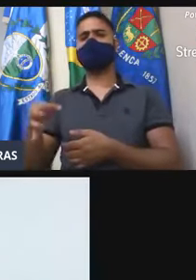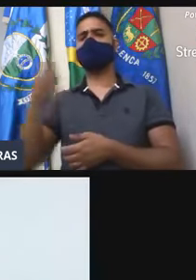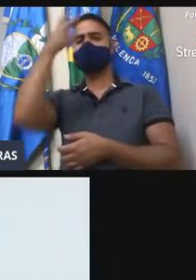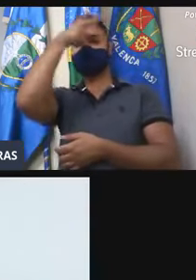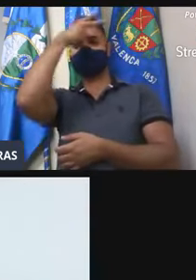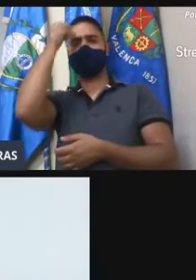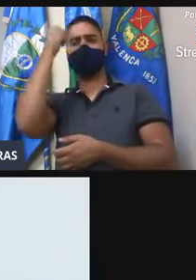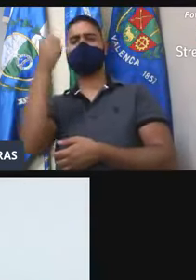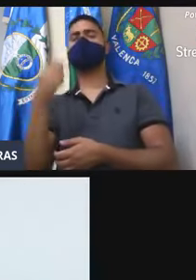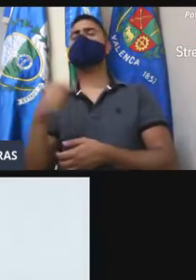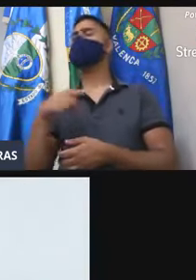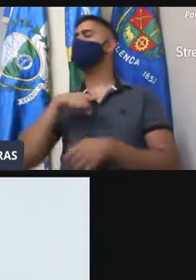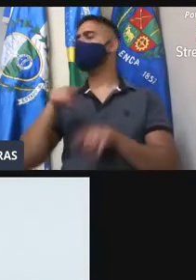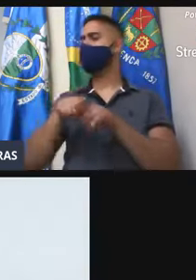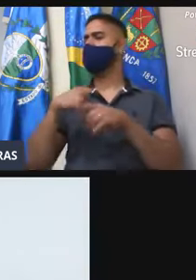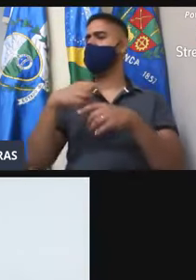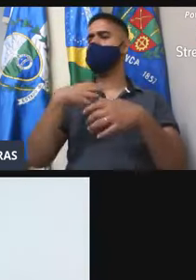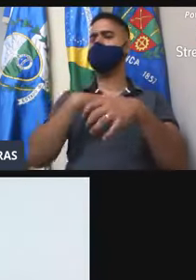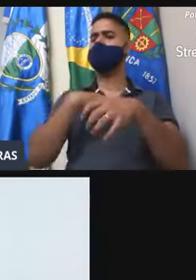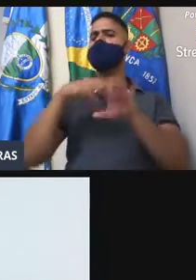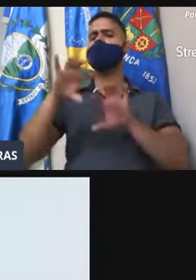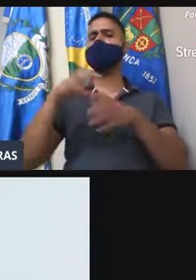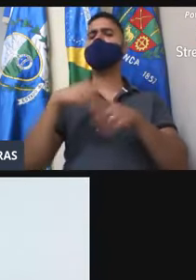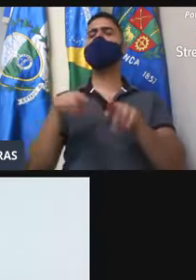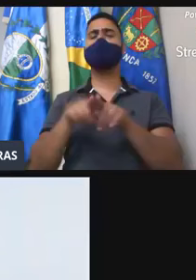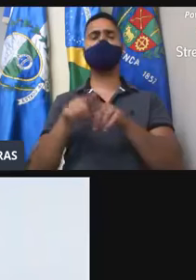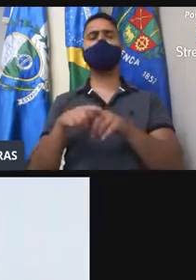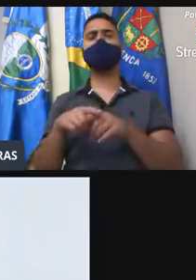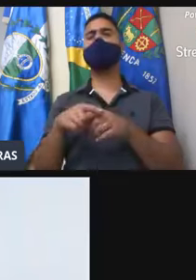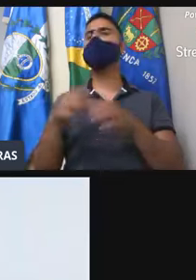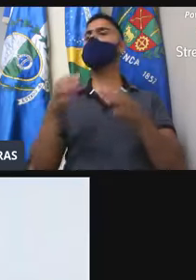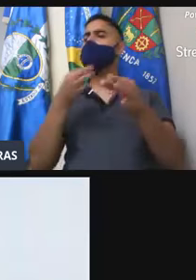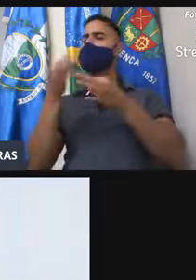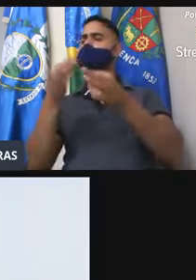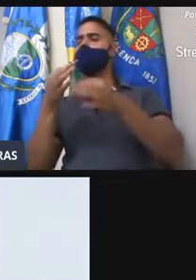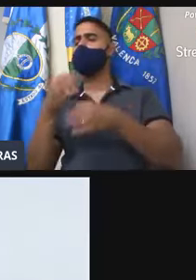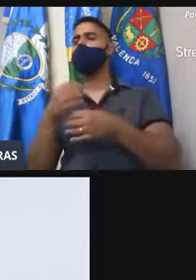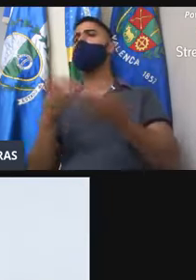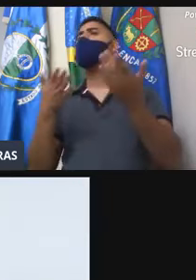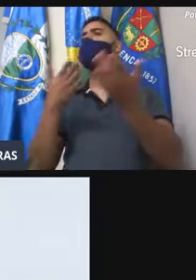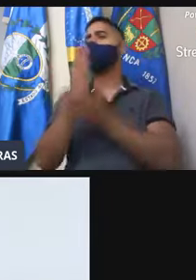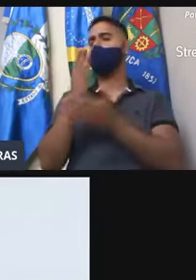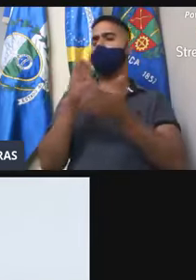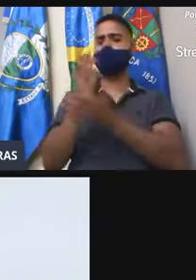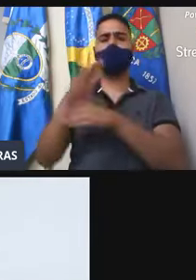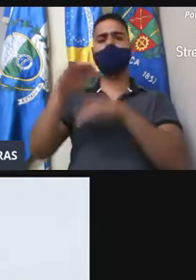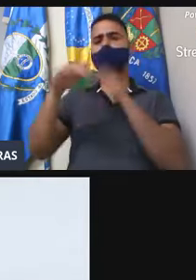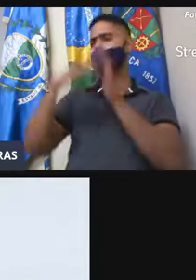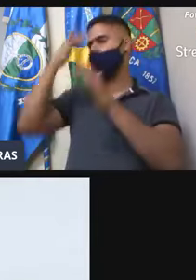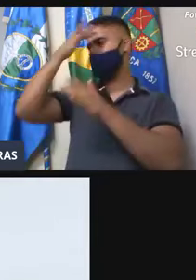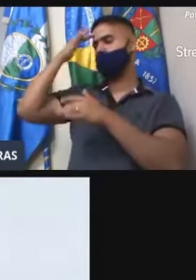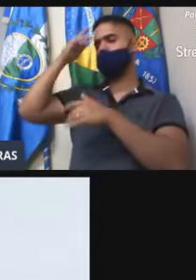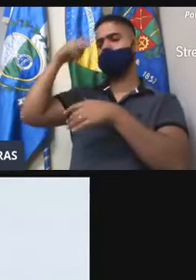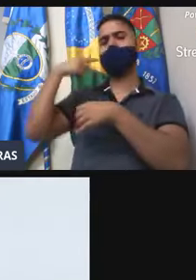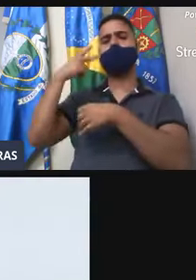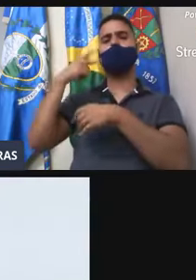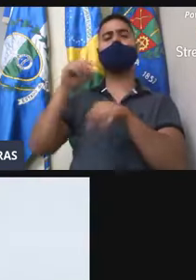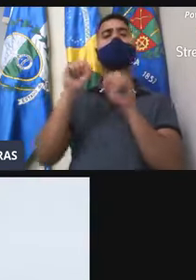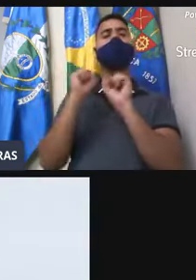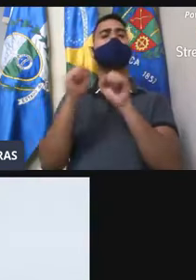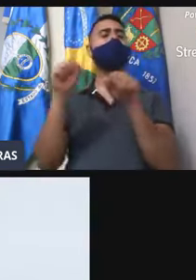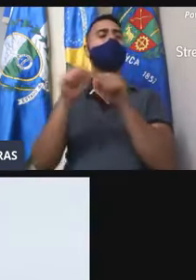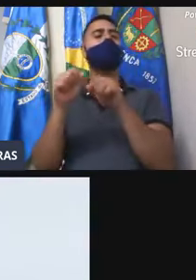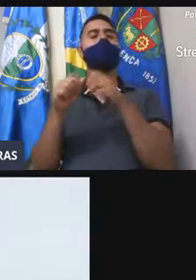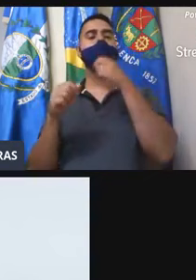Graça vai ser sensível a essa medida proposta por mim, aprovada por unanimidade nessa casa, para que a gente possa